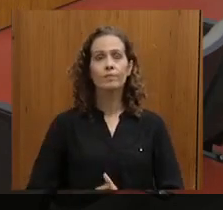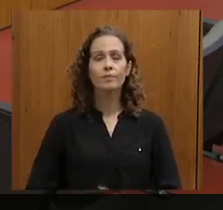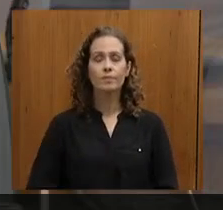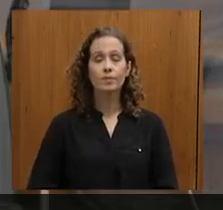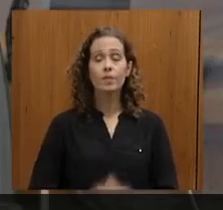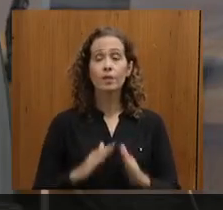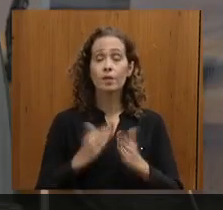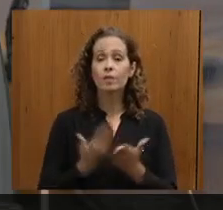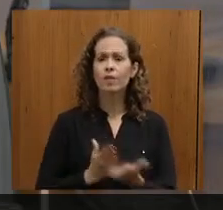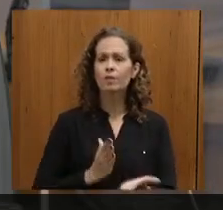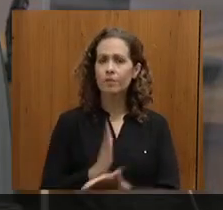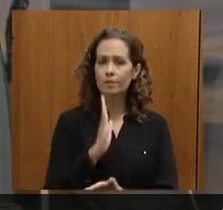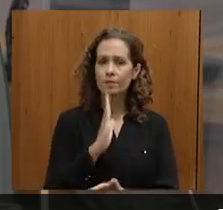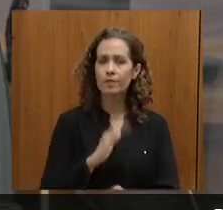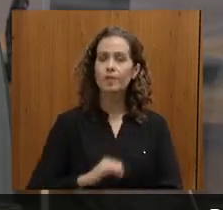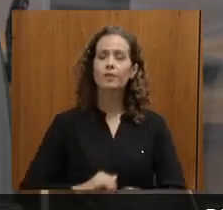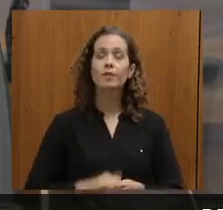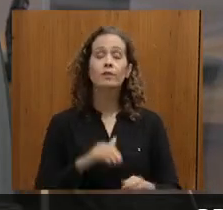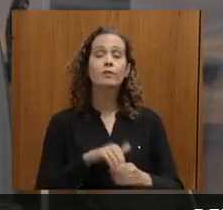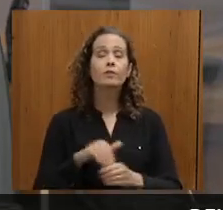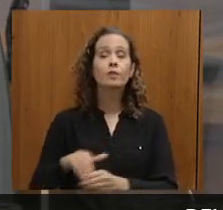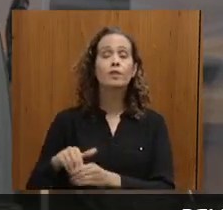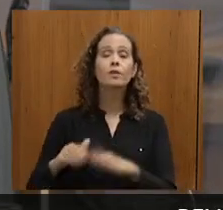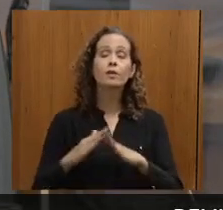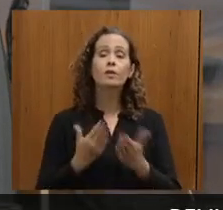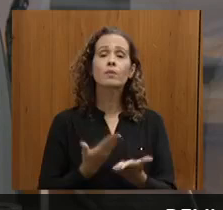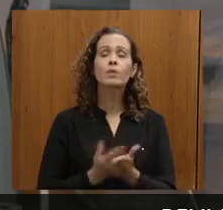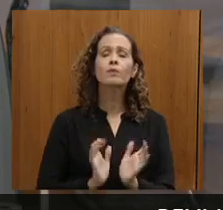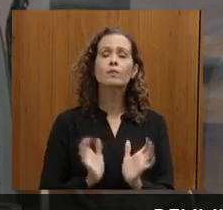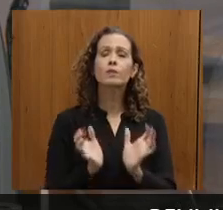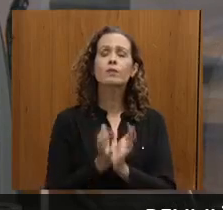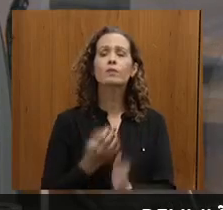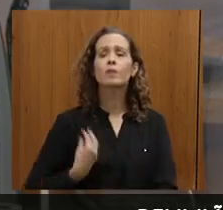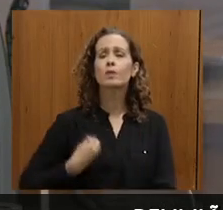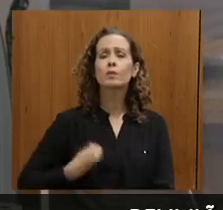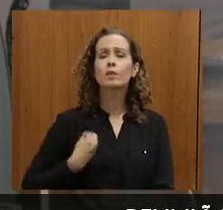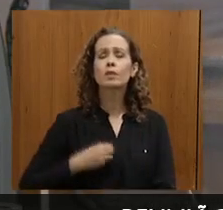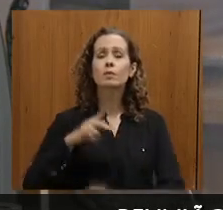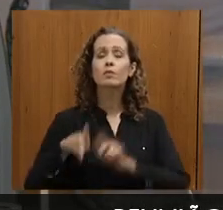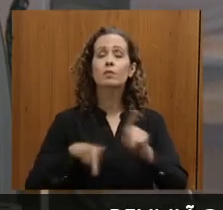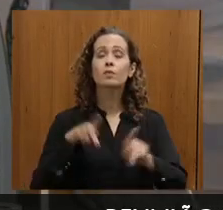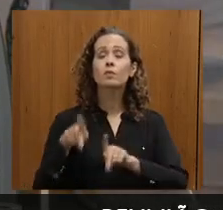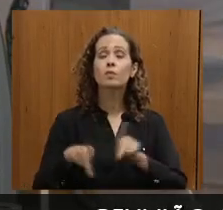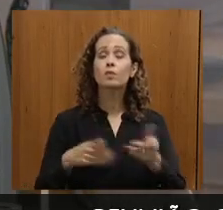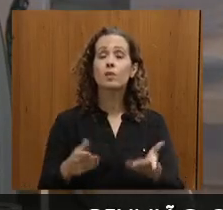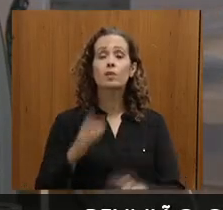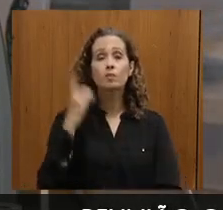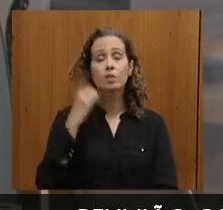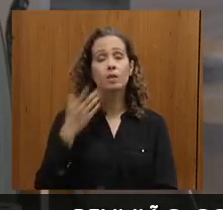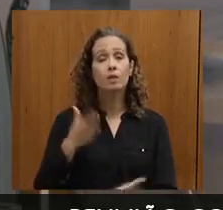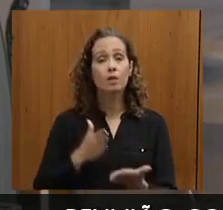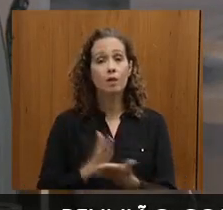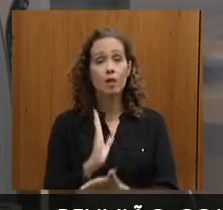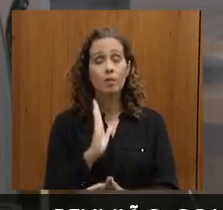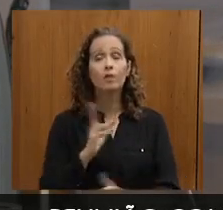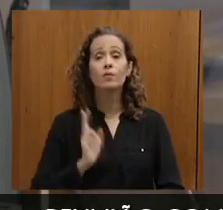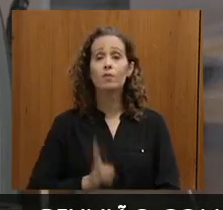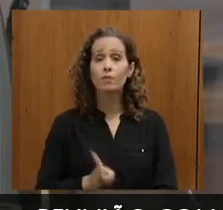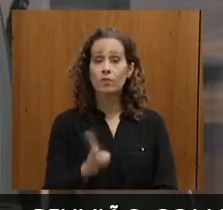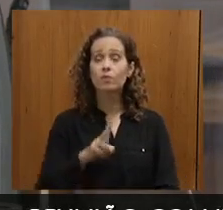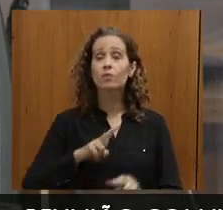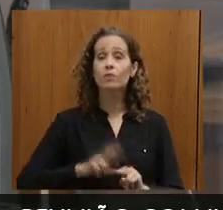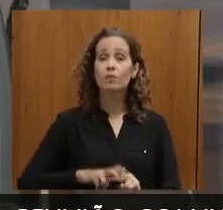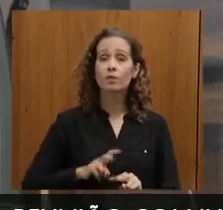Requerimentos aprovados. Em votação aos requerimentos na comissão de participação popular. Os deputados que aprovam os requerimentos